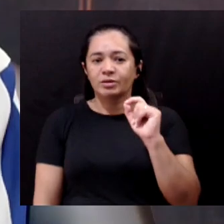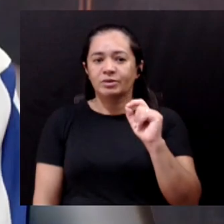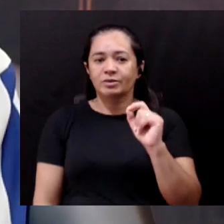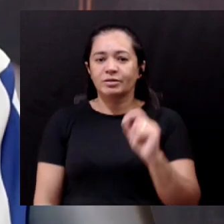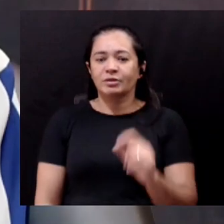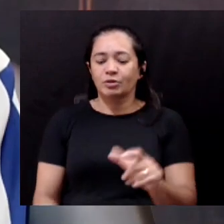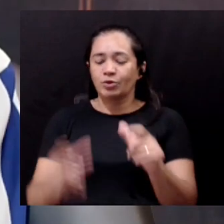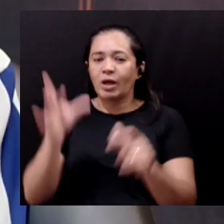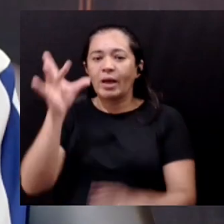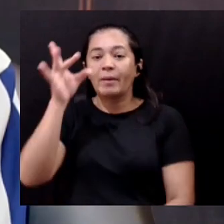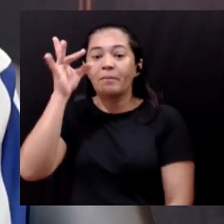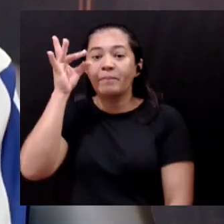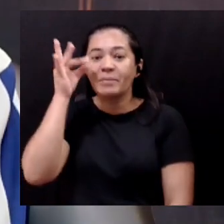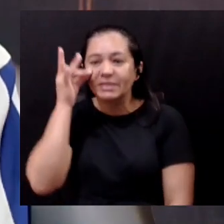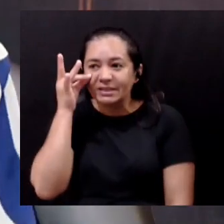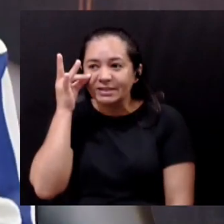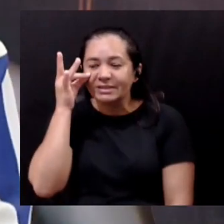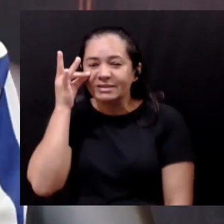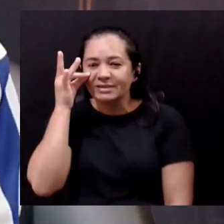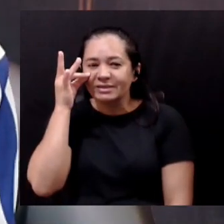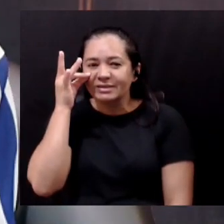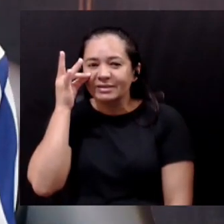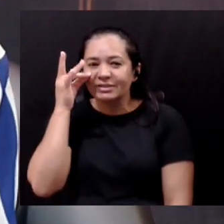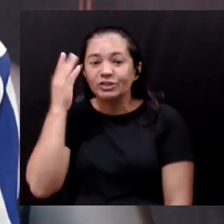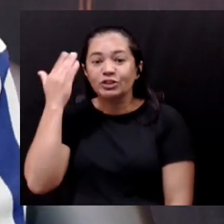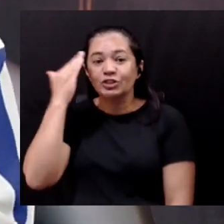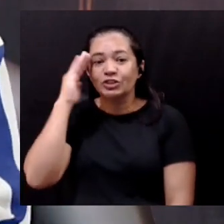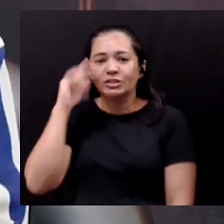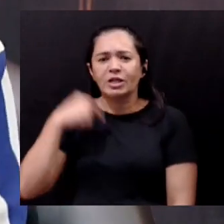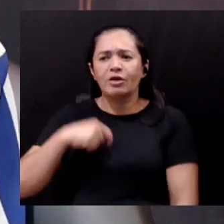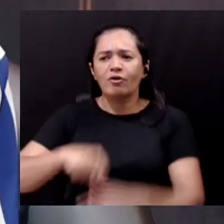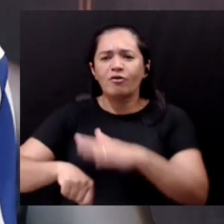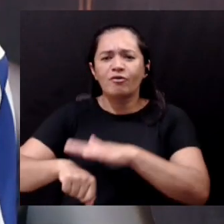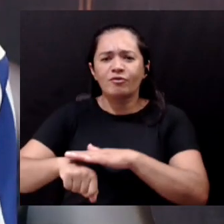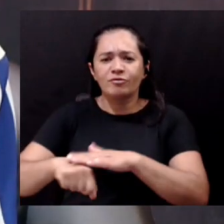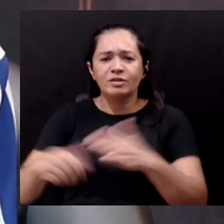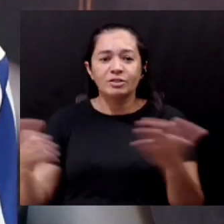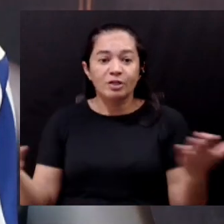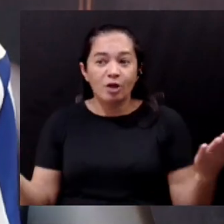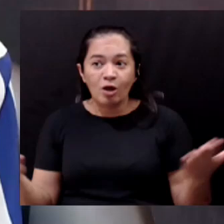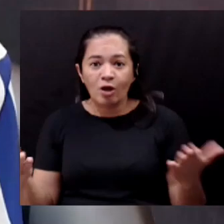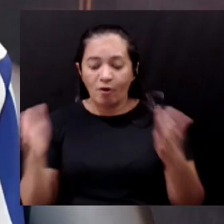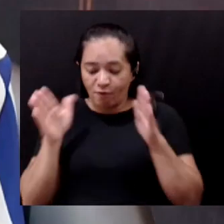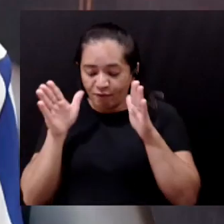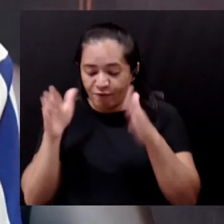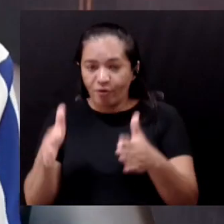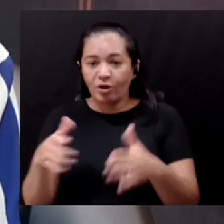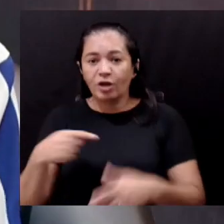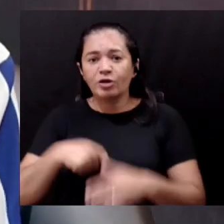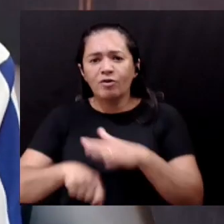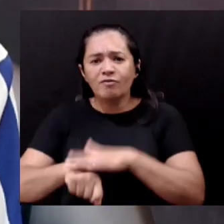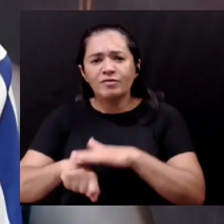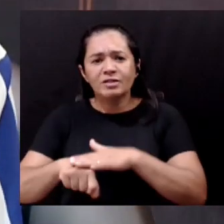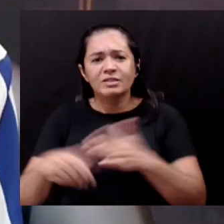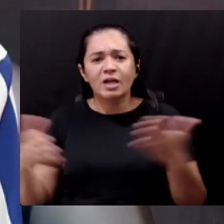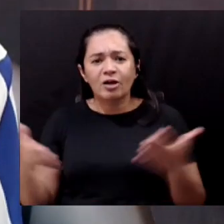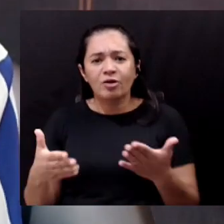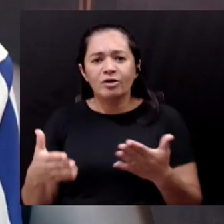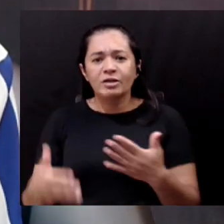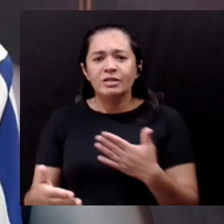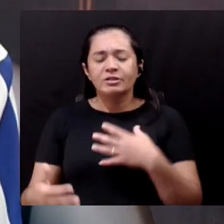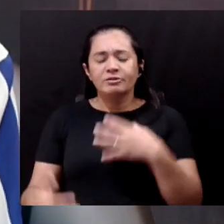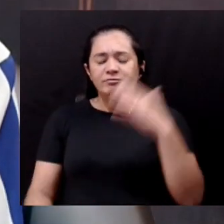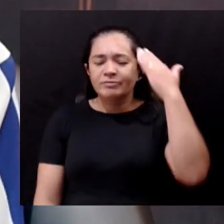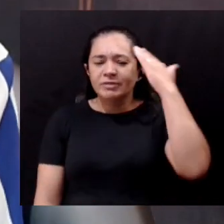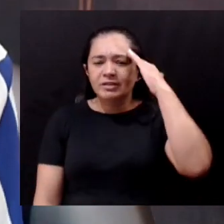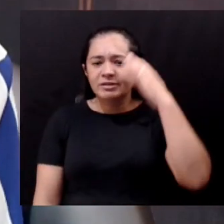assim, a presença de entender o que eu estou fazendo aqui agora, de focar no que eu estou fazendo agora e de se entender, né? De momentos